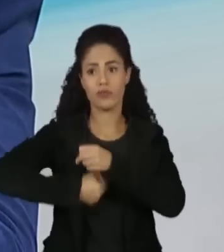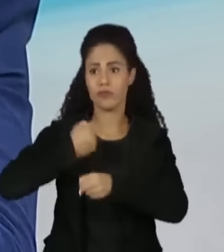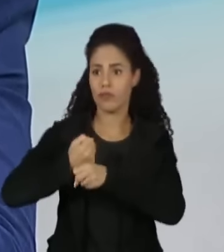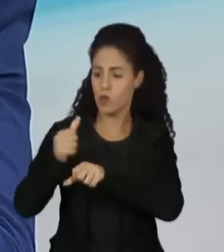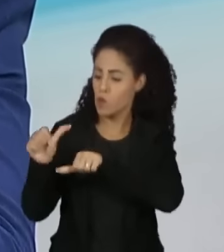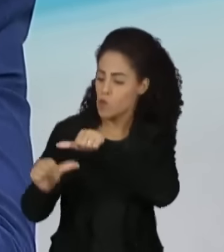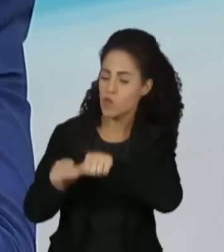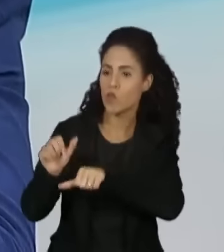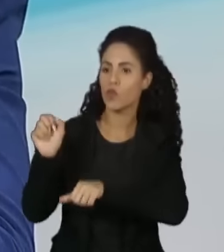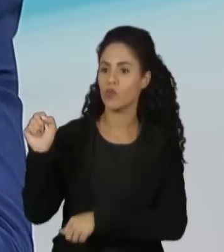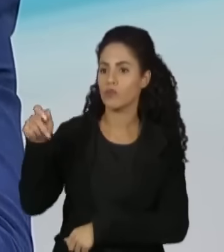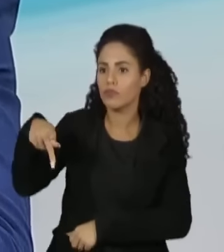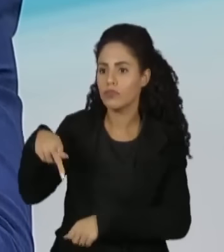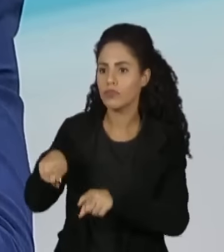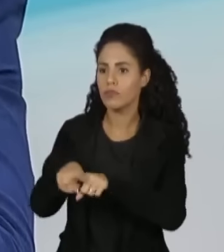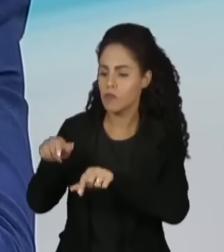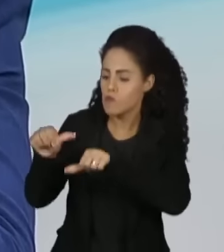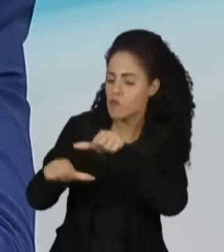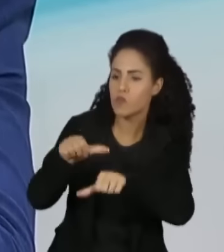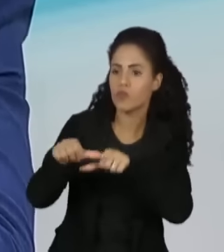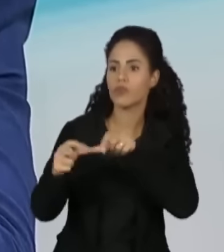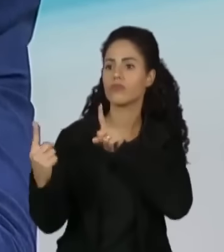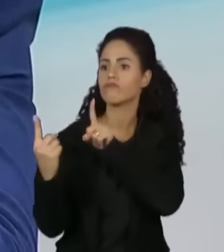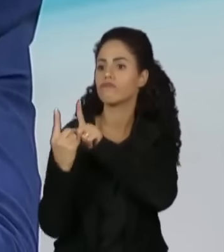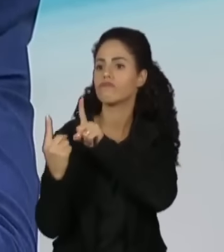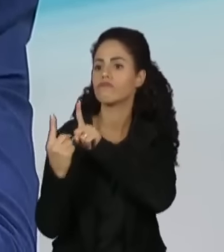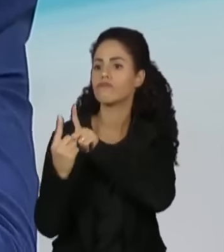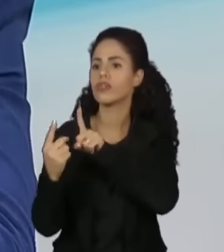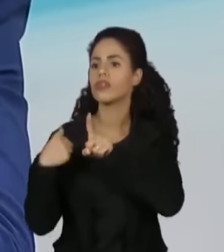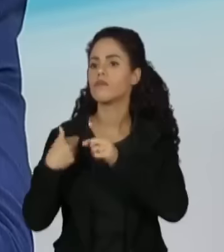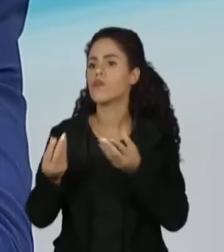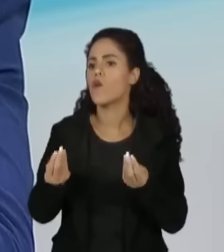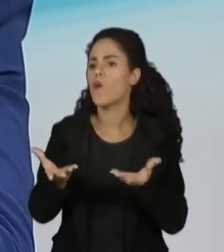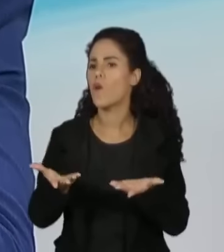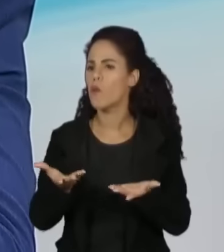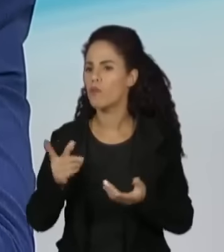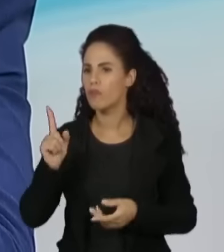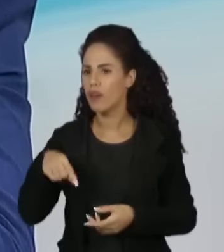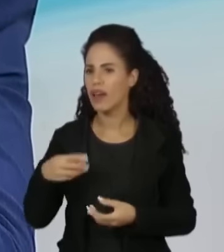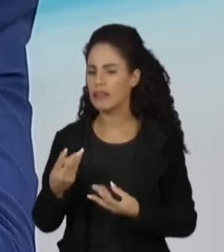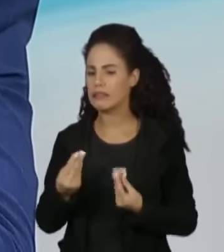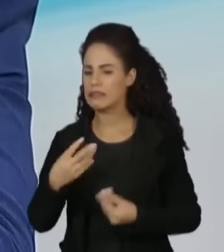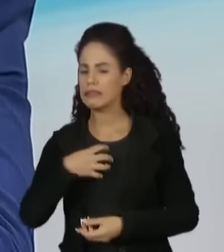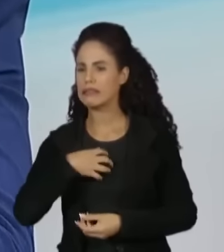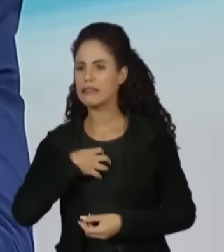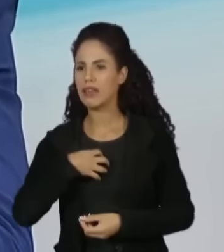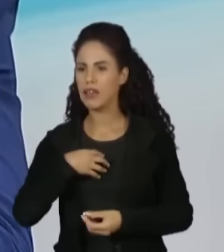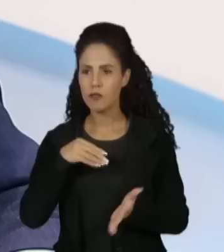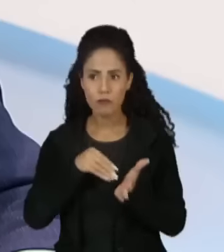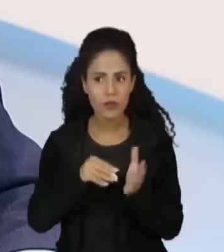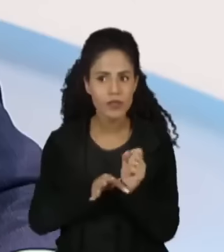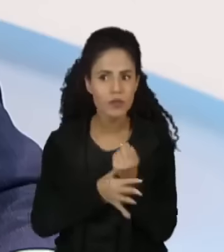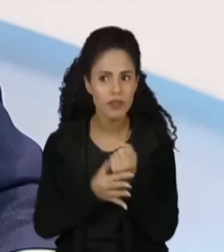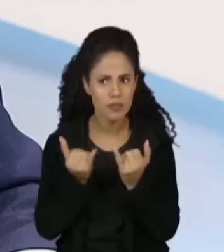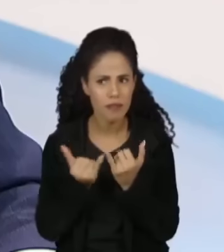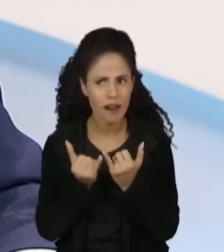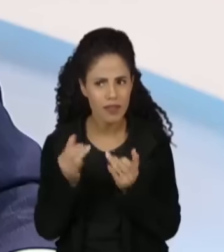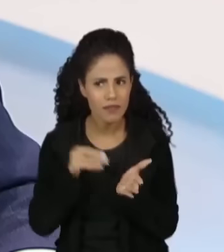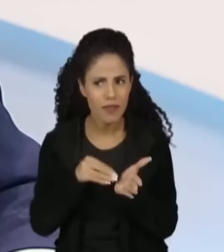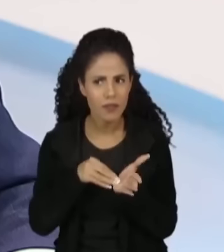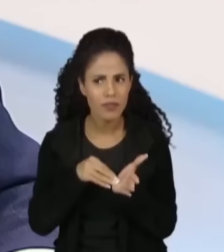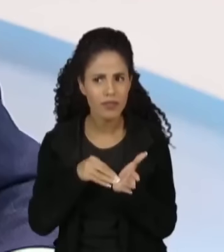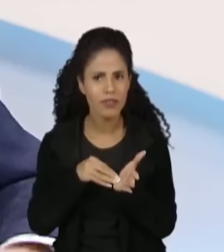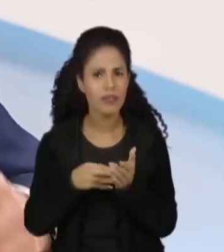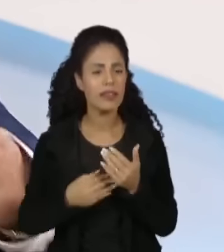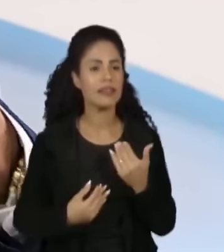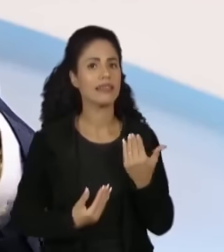mudou a composição do Supremo e mudou também o entendimento, dando ganho de causa ao governo. Isso não gera uma sensação de insegurança jurídica? Olha, eu